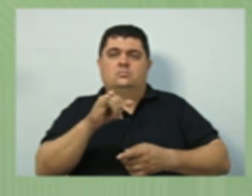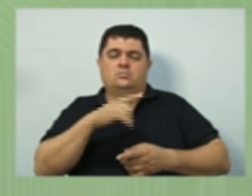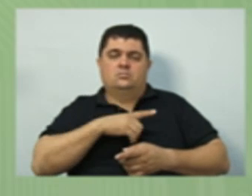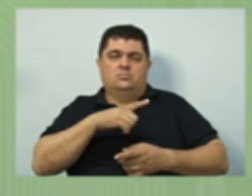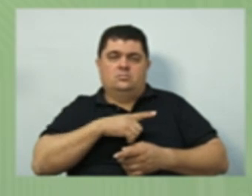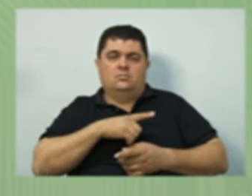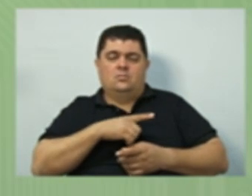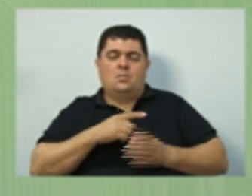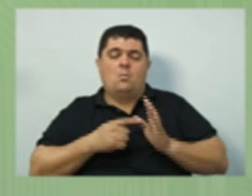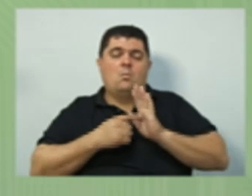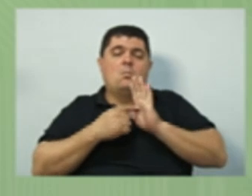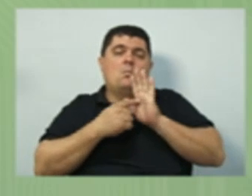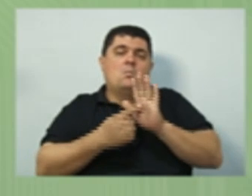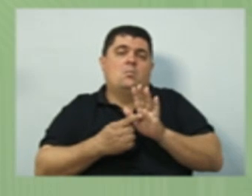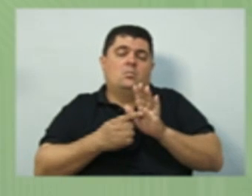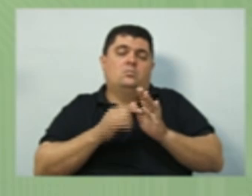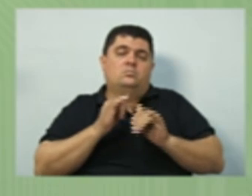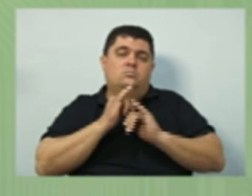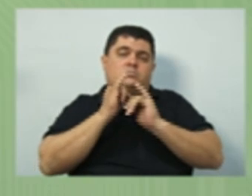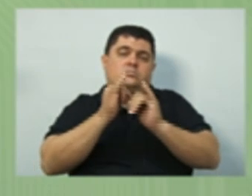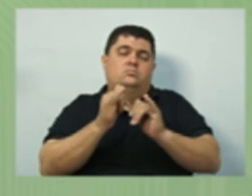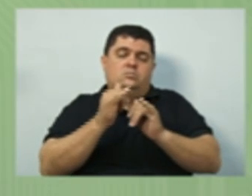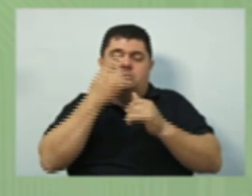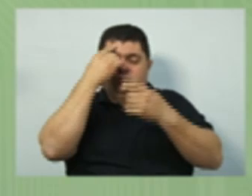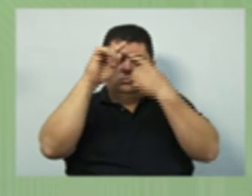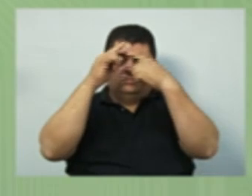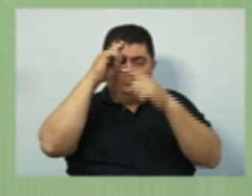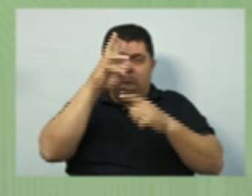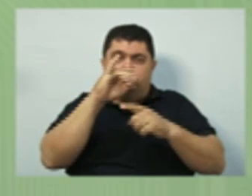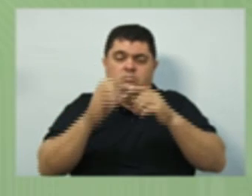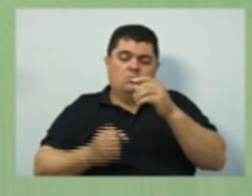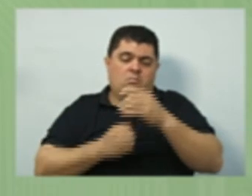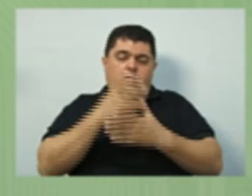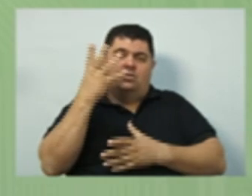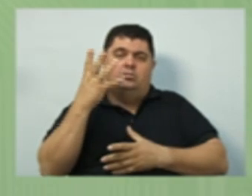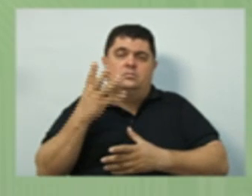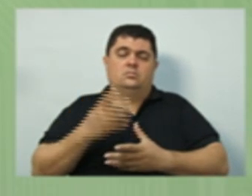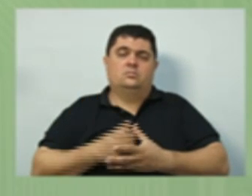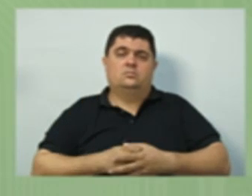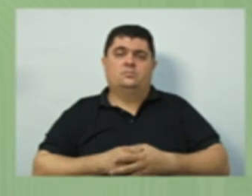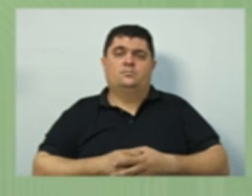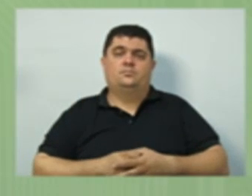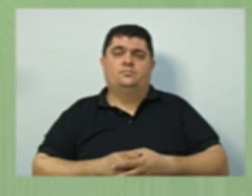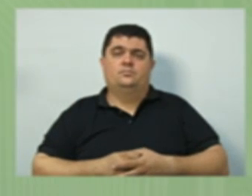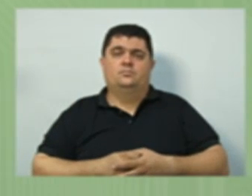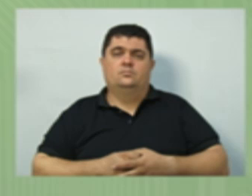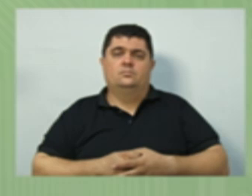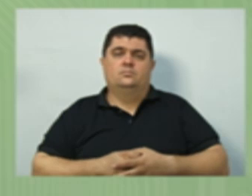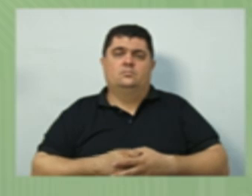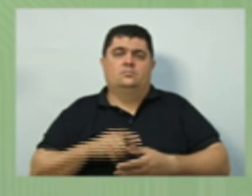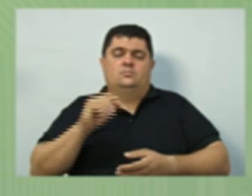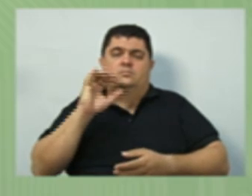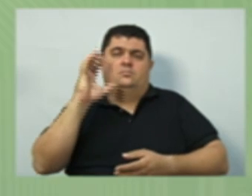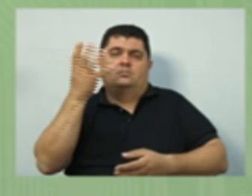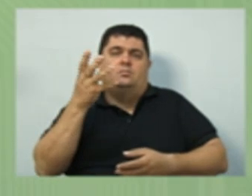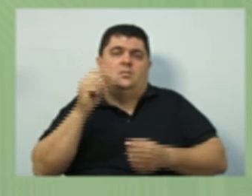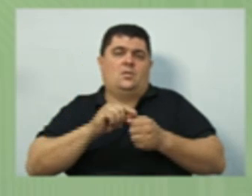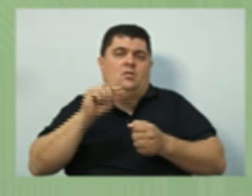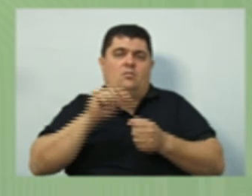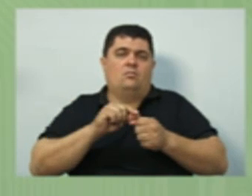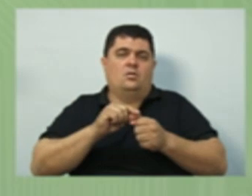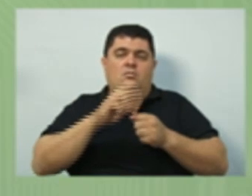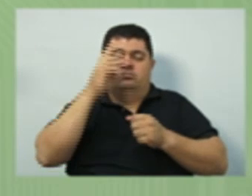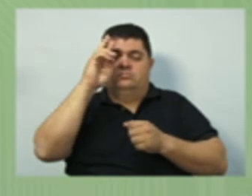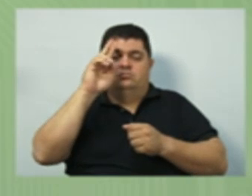gerar as nossas ideias? O que faz a nossa razão funcionar?